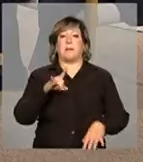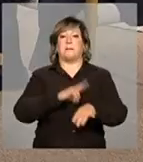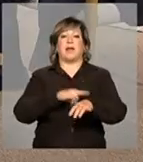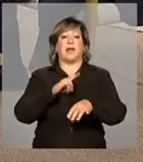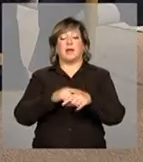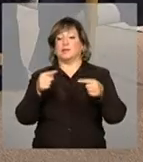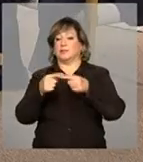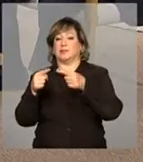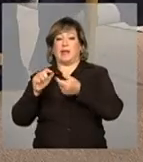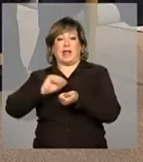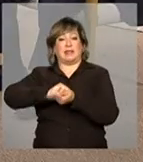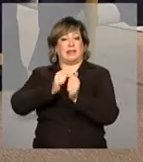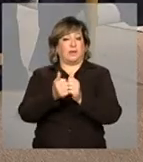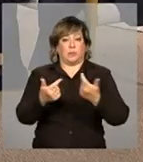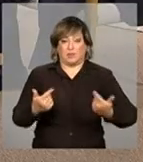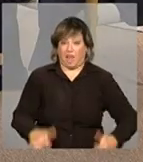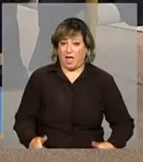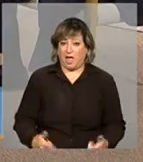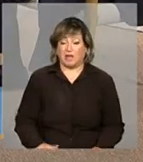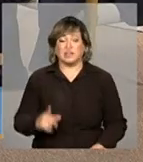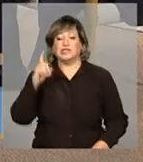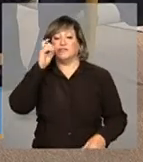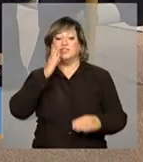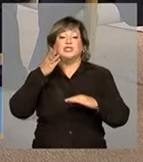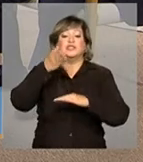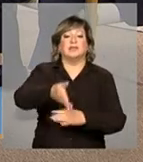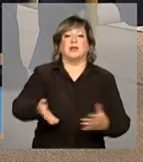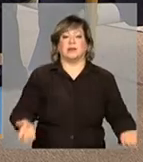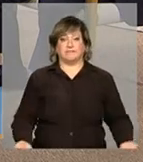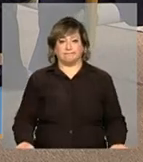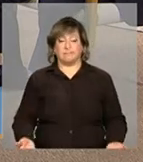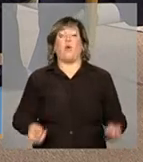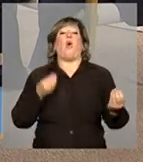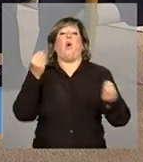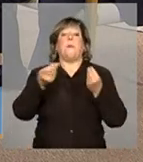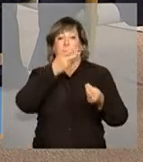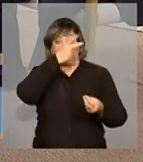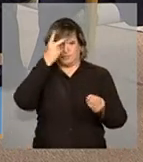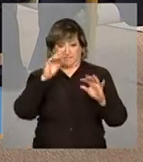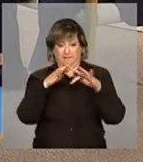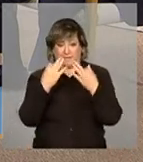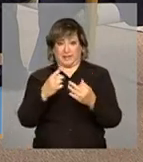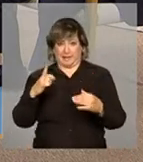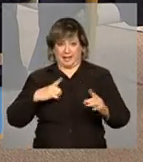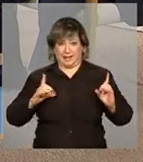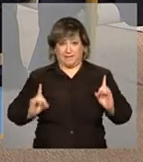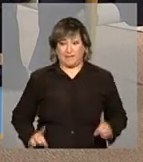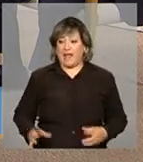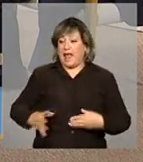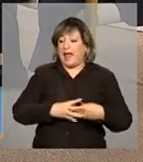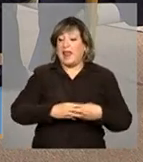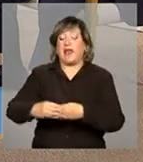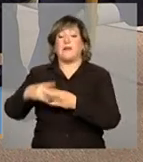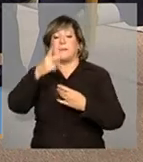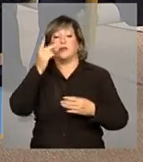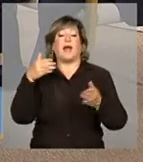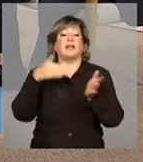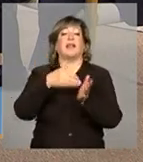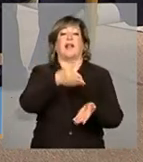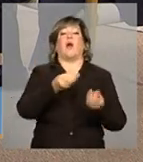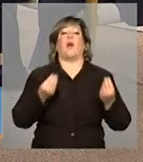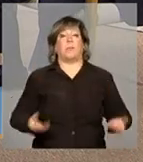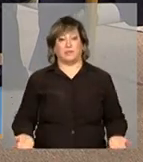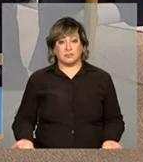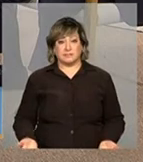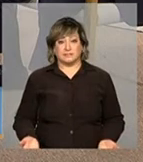adaptados é difícil de chegar até lá então como que as famílias que têm pessoas com deficiência vão levar as pessoas até lá é